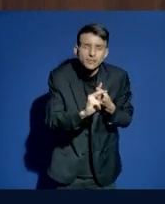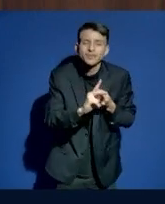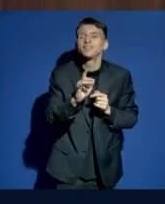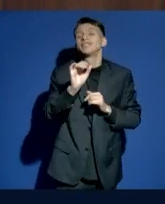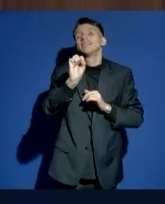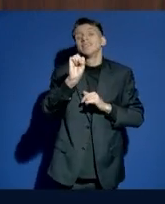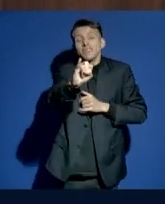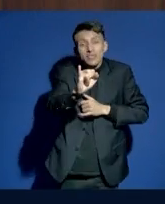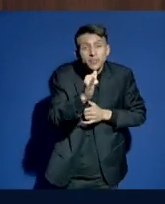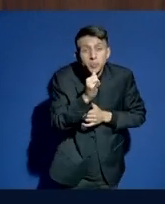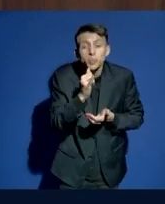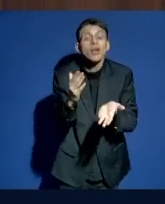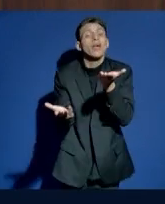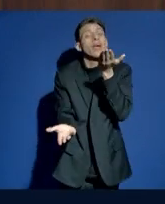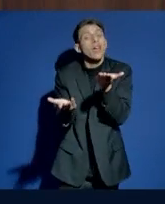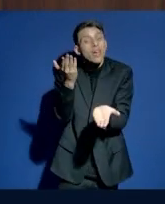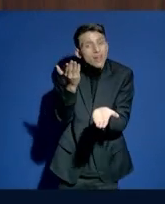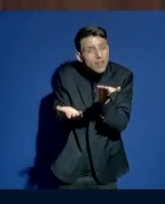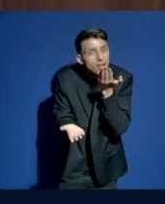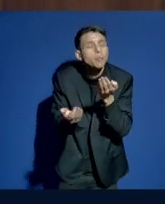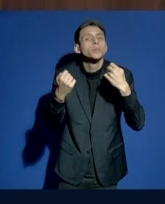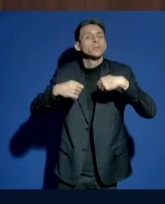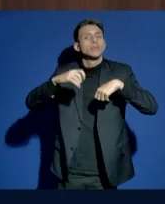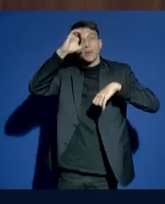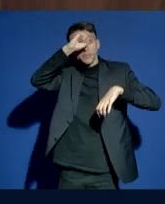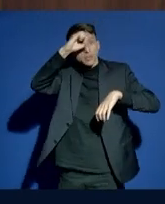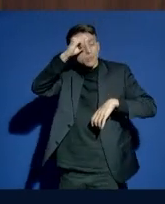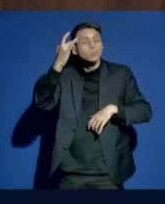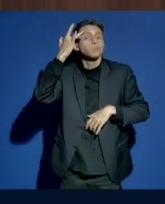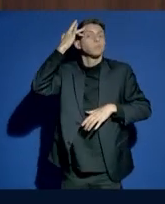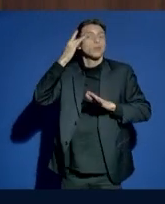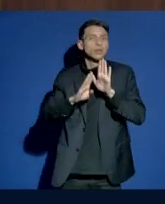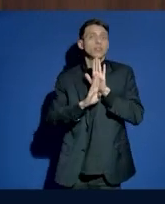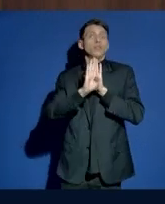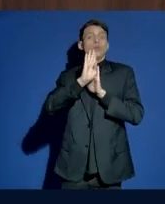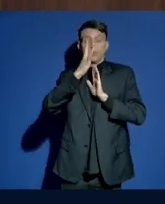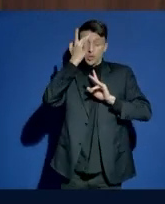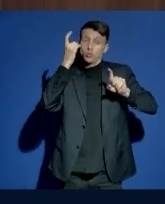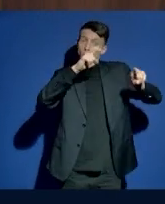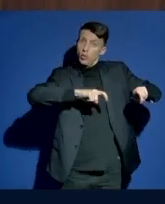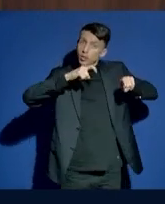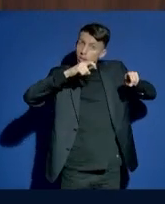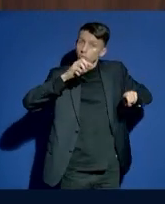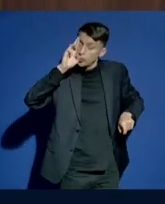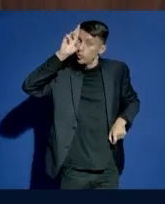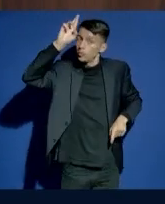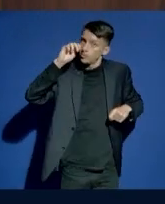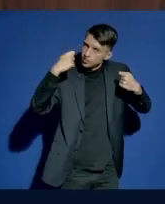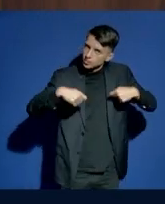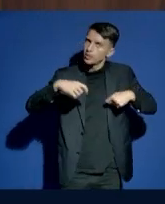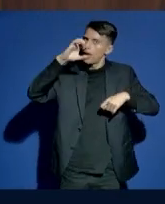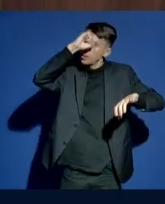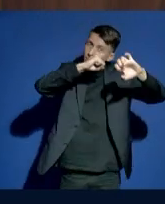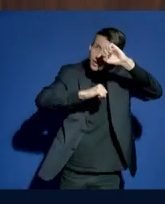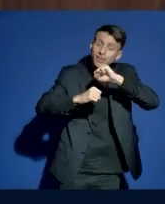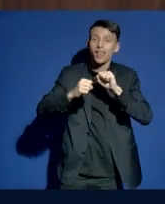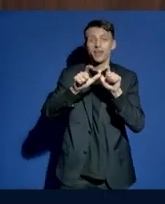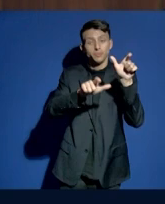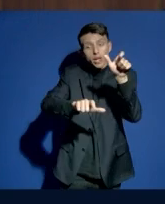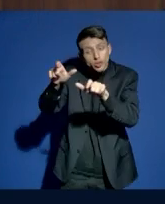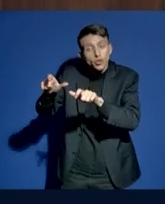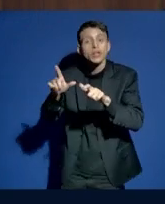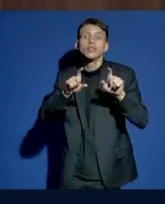esse equilíbrio, enquanto não tivermos essa maturidade, enquanto não evoluirmos, o agricultor não tiver isso como uma ferramenta, que